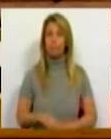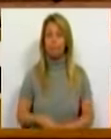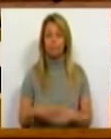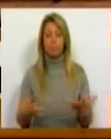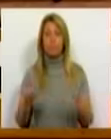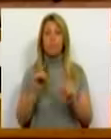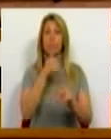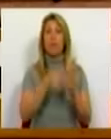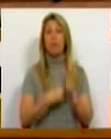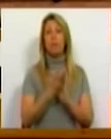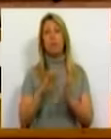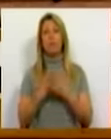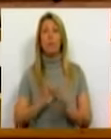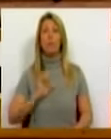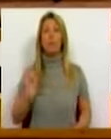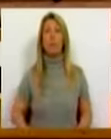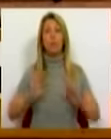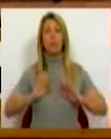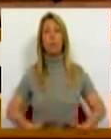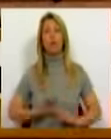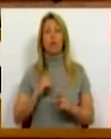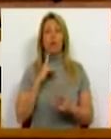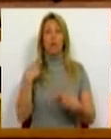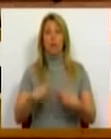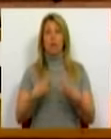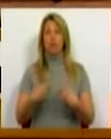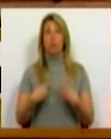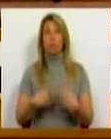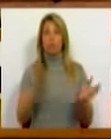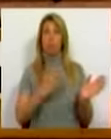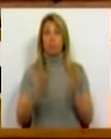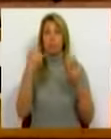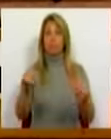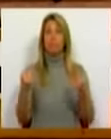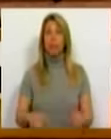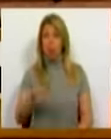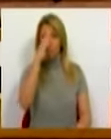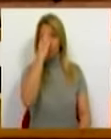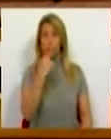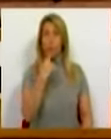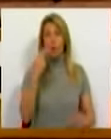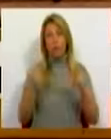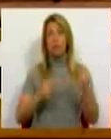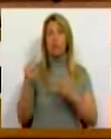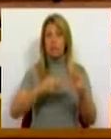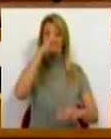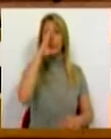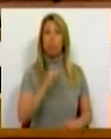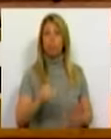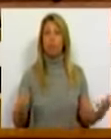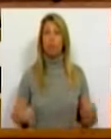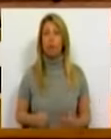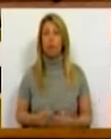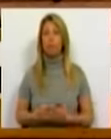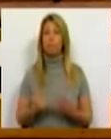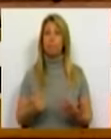Esta medida vai aliviar os encargos fixos dos produtores num grande esforço financeiro para o Estado.